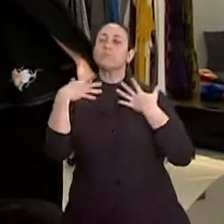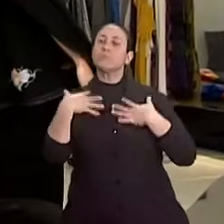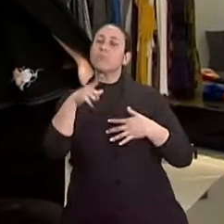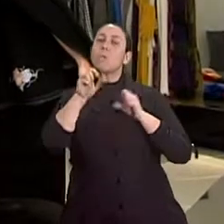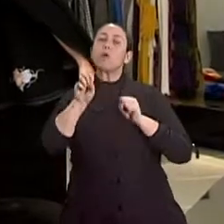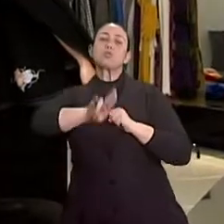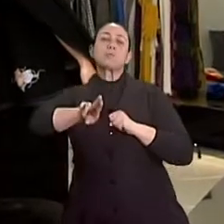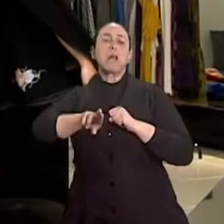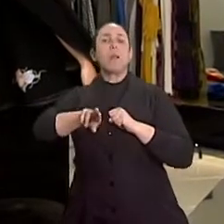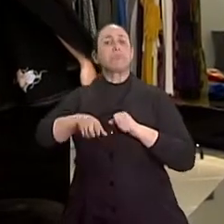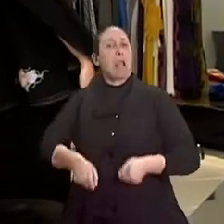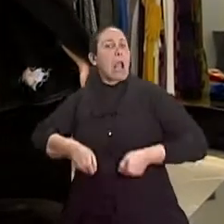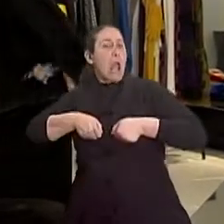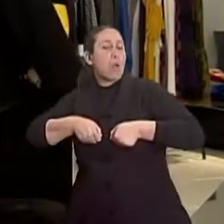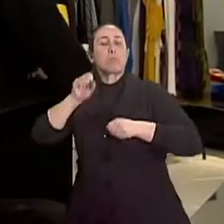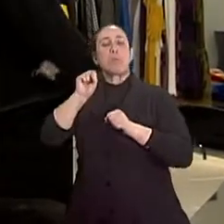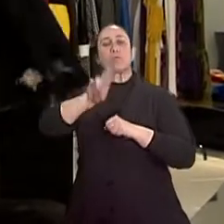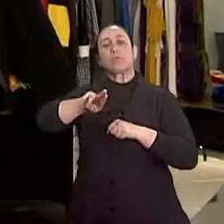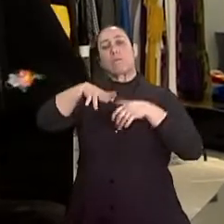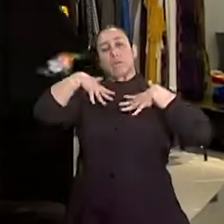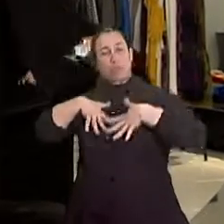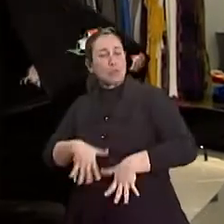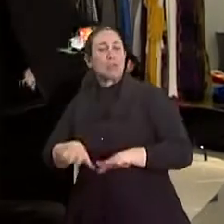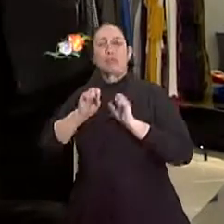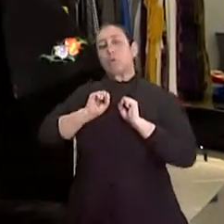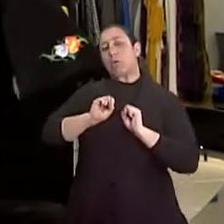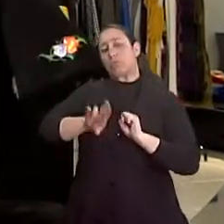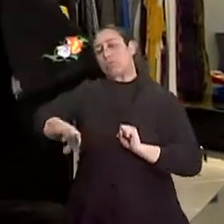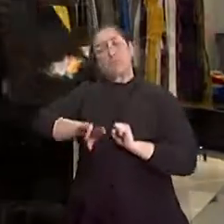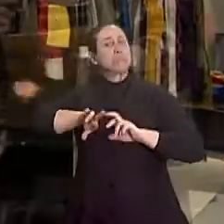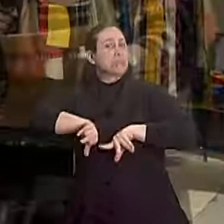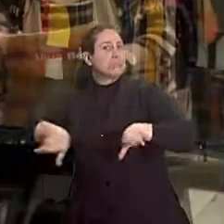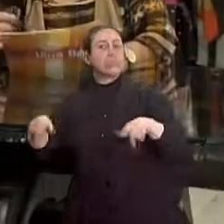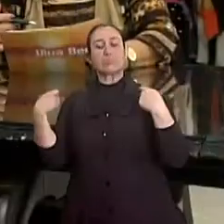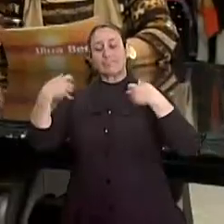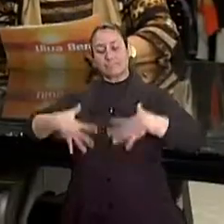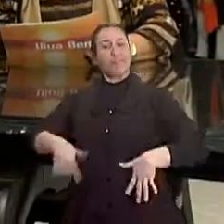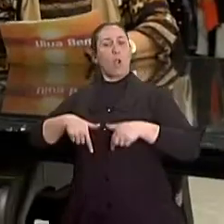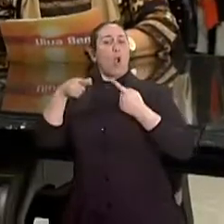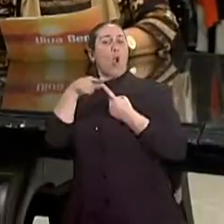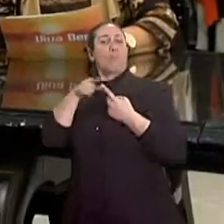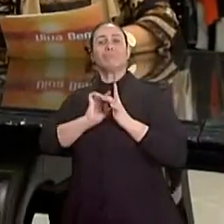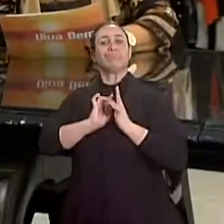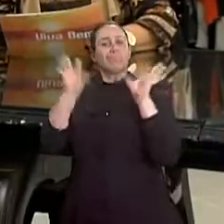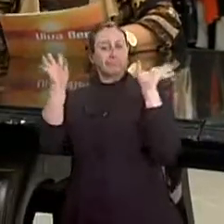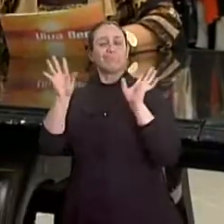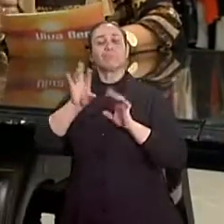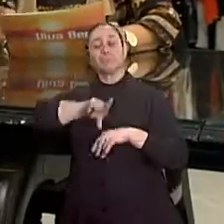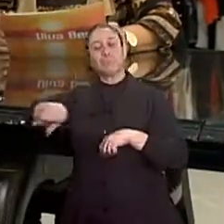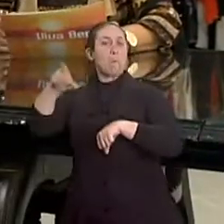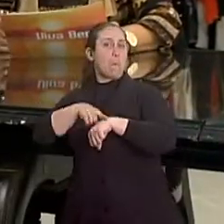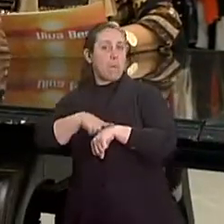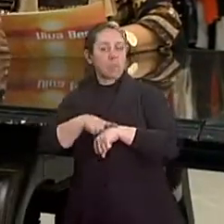até como redingote. Ela pode simplesmente botar esse casaco e não ter nada embaixo. Ou seja, ele serve para várias ocasiões. Para várias ocasiões. E